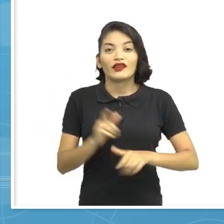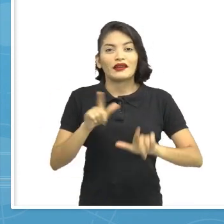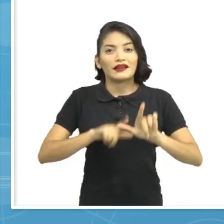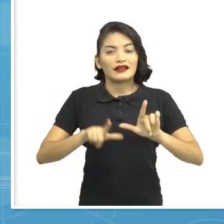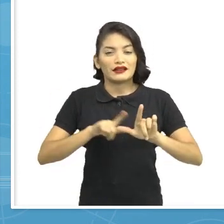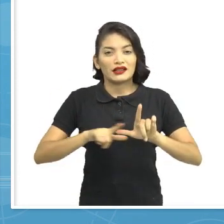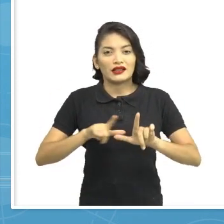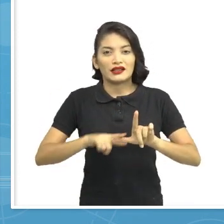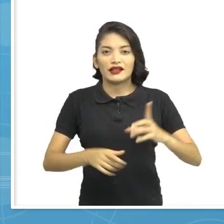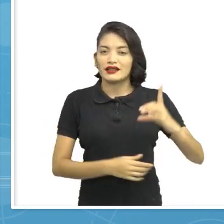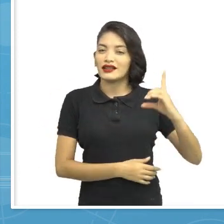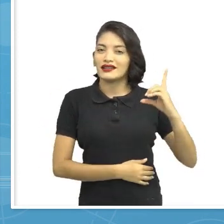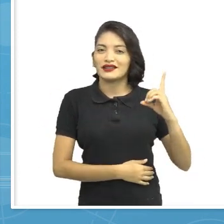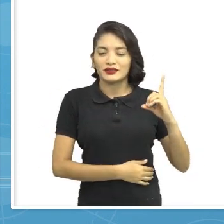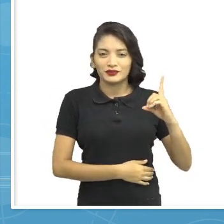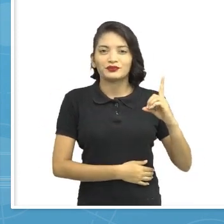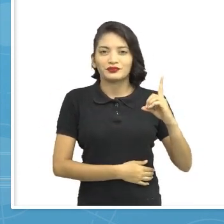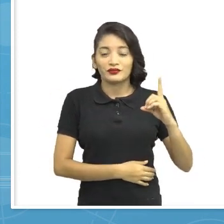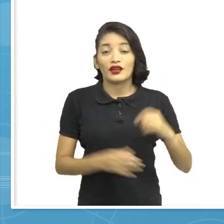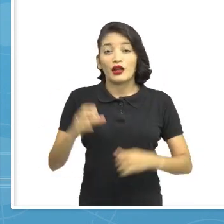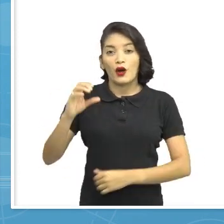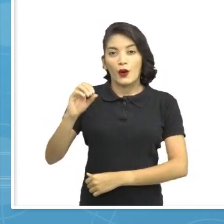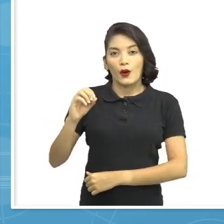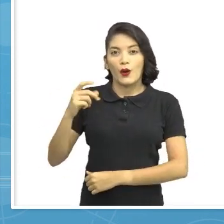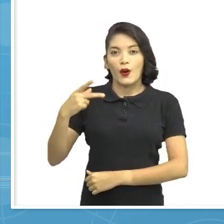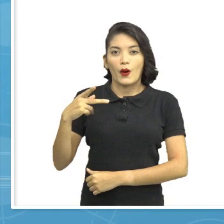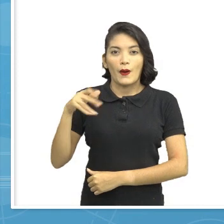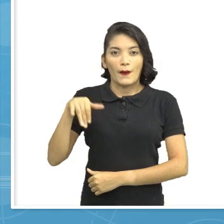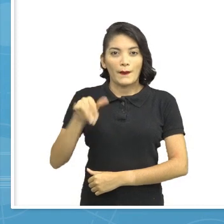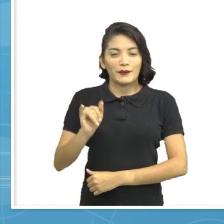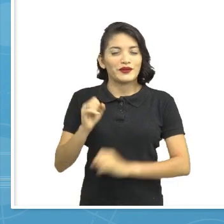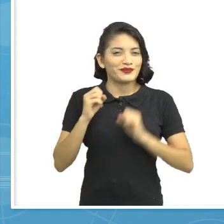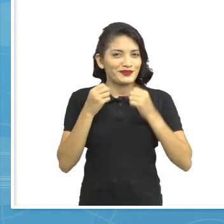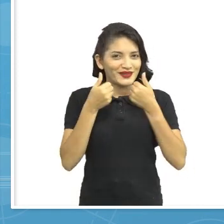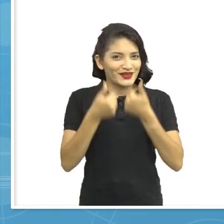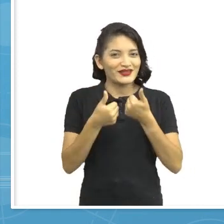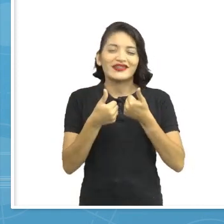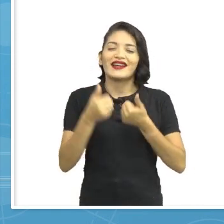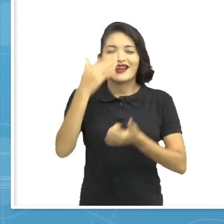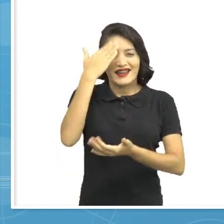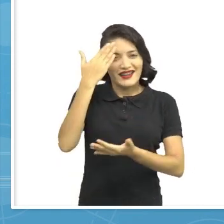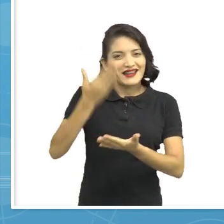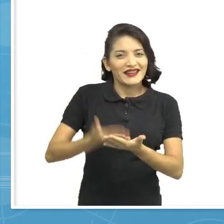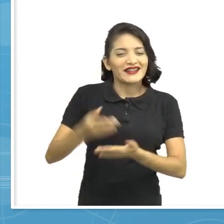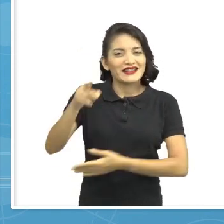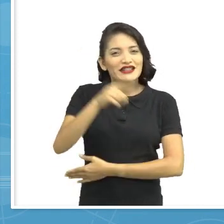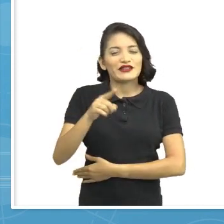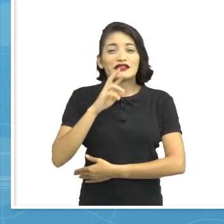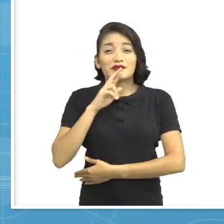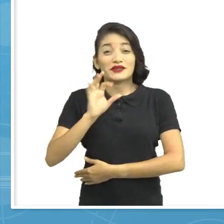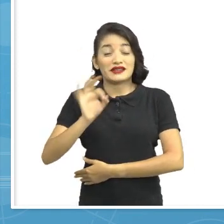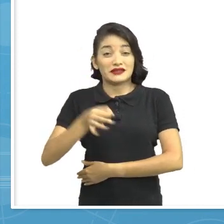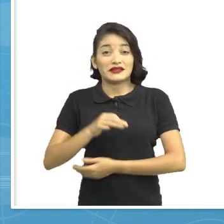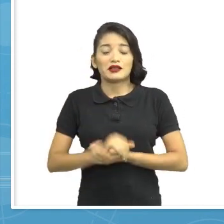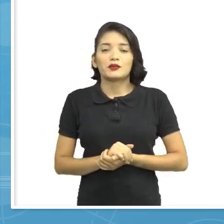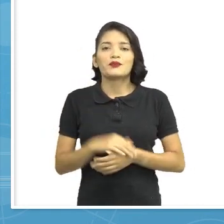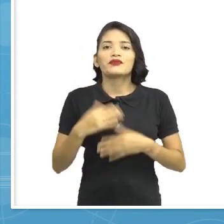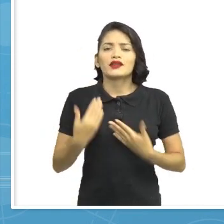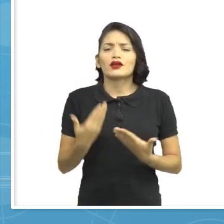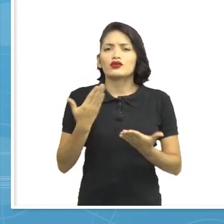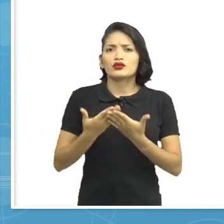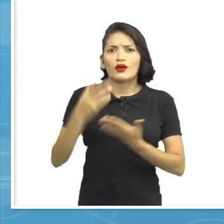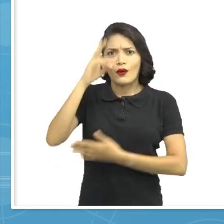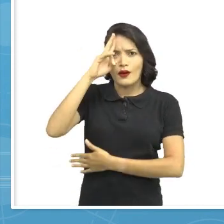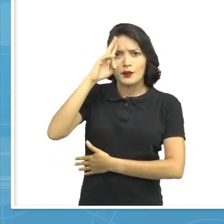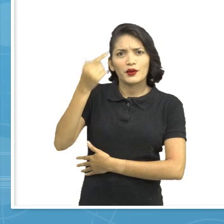alternativa D, né? O OP. Muito bem. Tenho certeza que vocês se deram super bem. Nós vimos... Né, vamos lembrar aqui